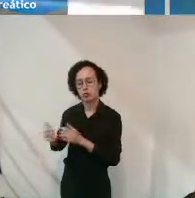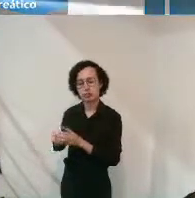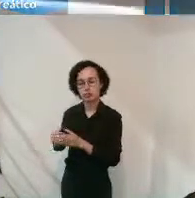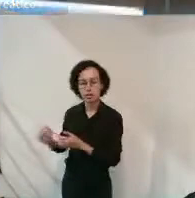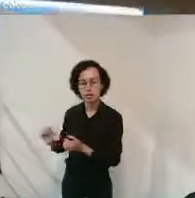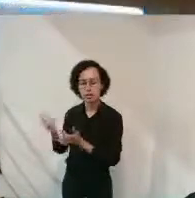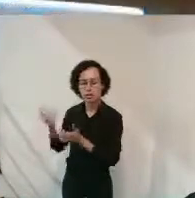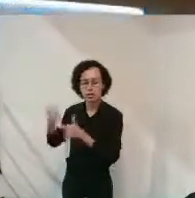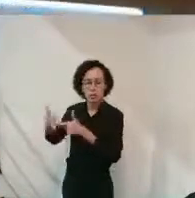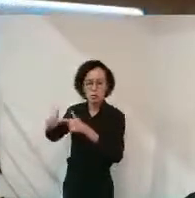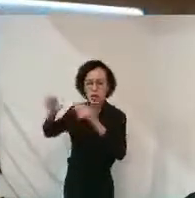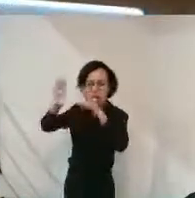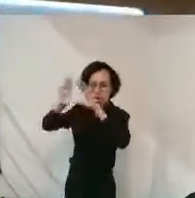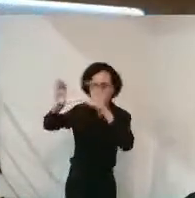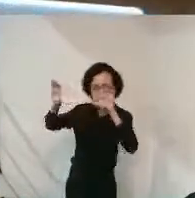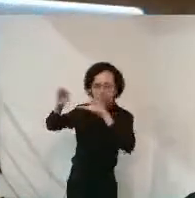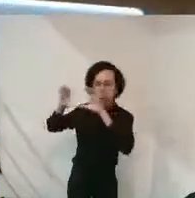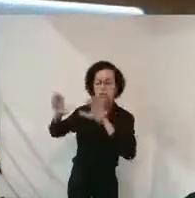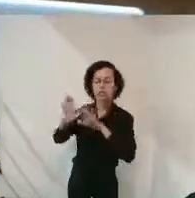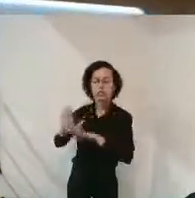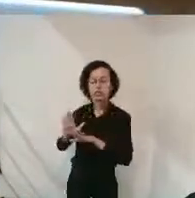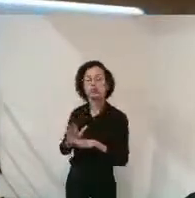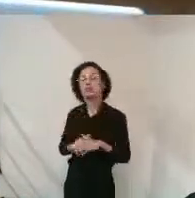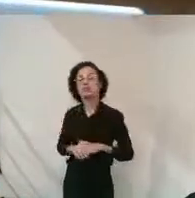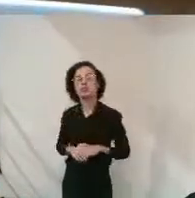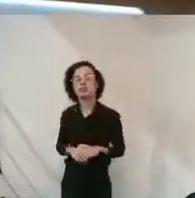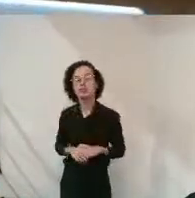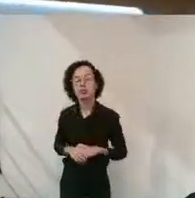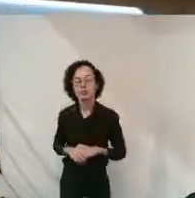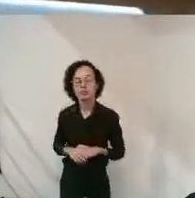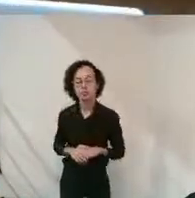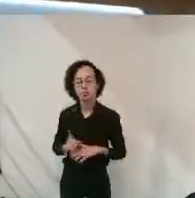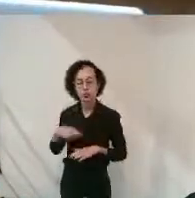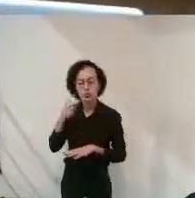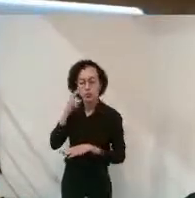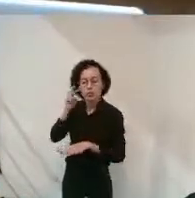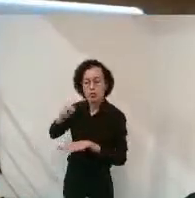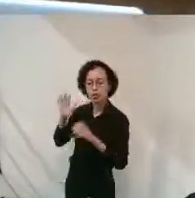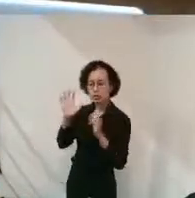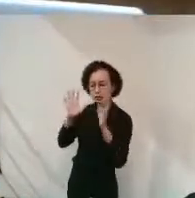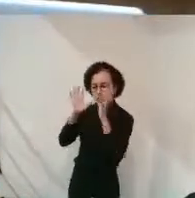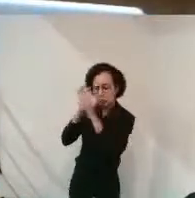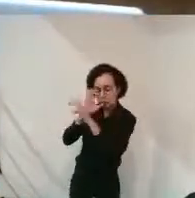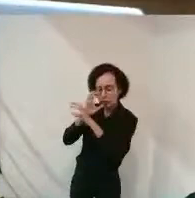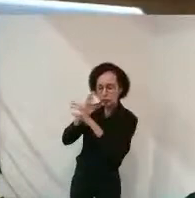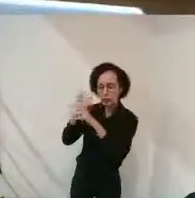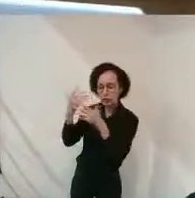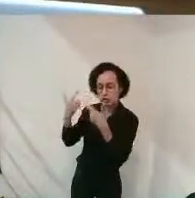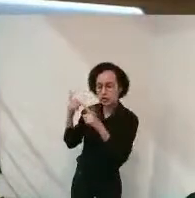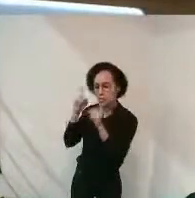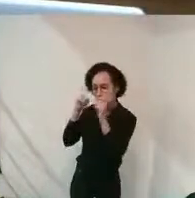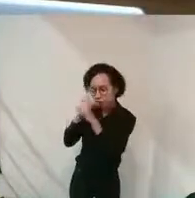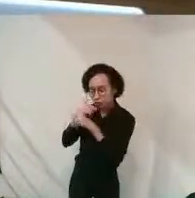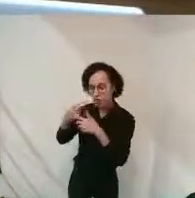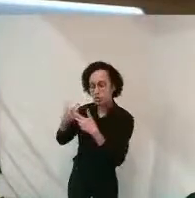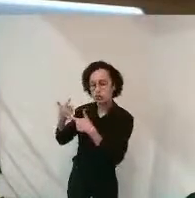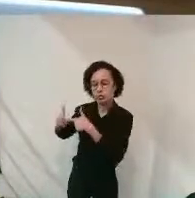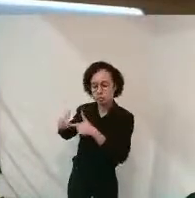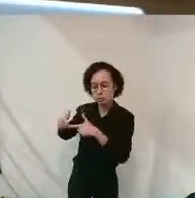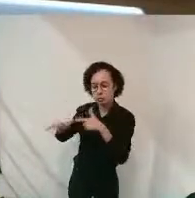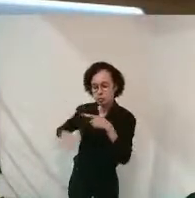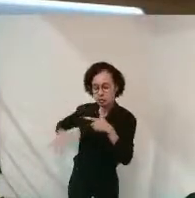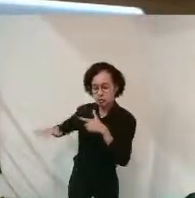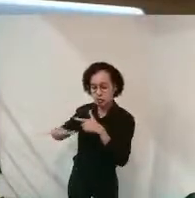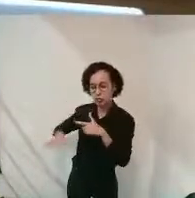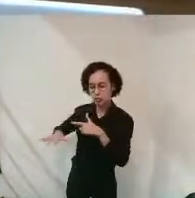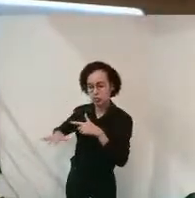estufa, do metano e assim por diante, nós estamos vendo a complexidade e a abrangência dos efeitos negativos